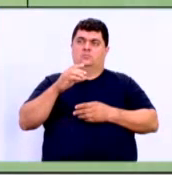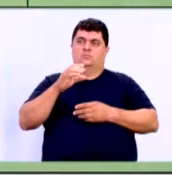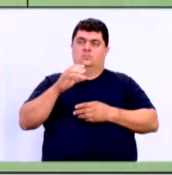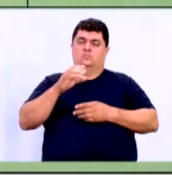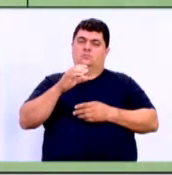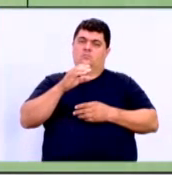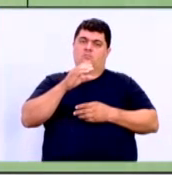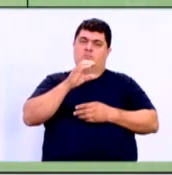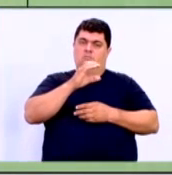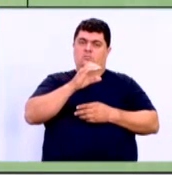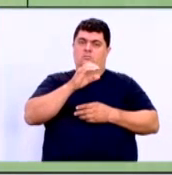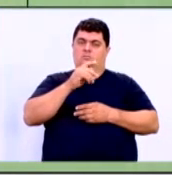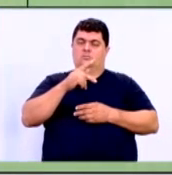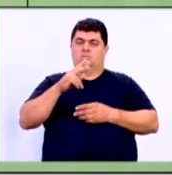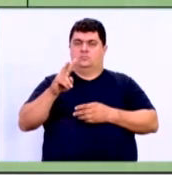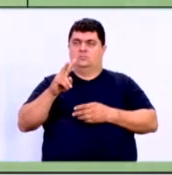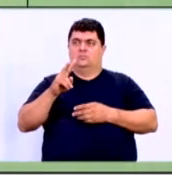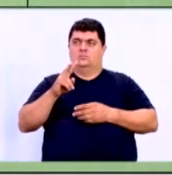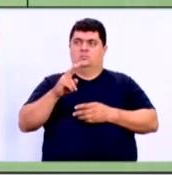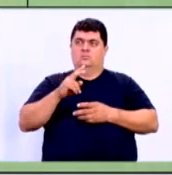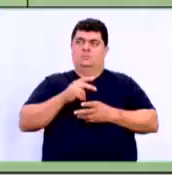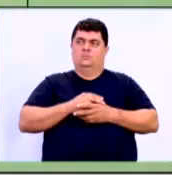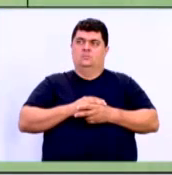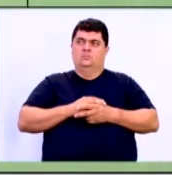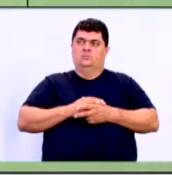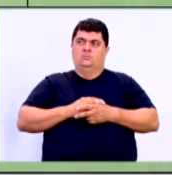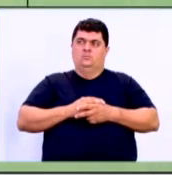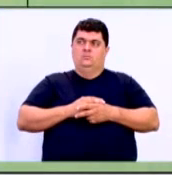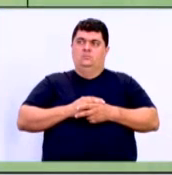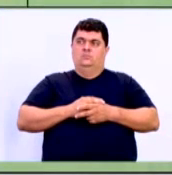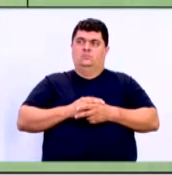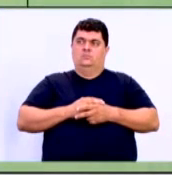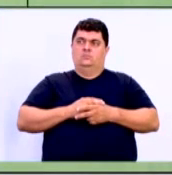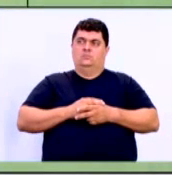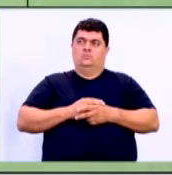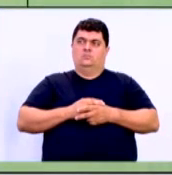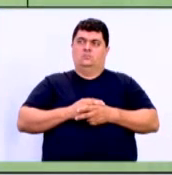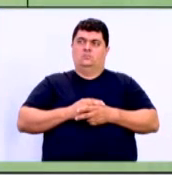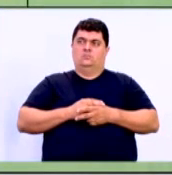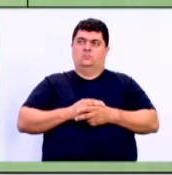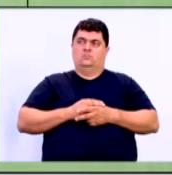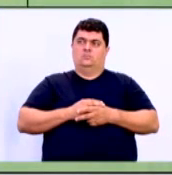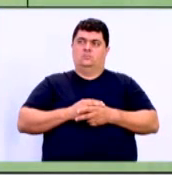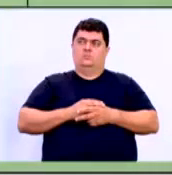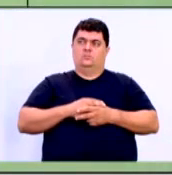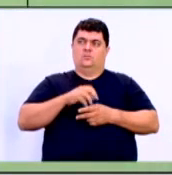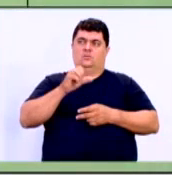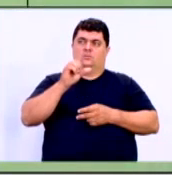vendido. Essas 2.000 unidades aqui, ó, me custaram